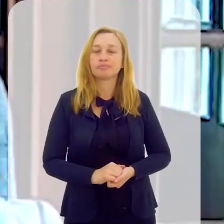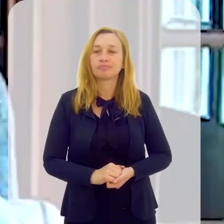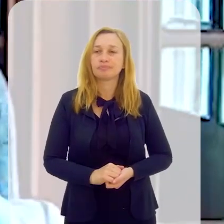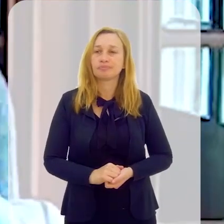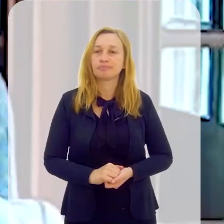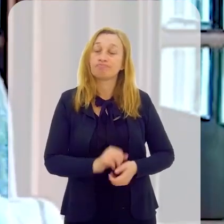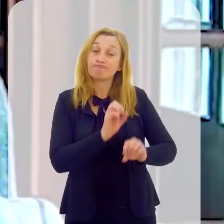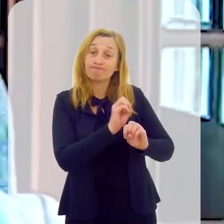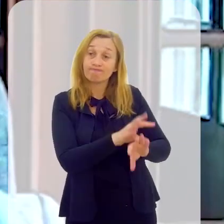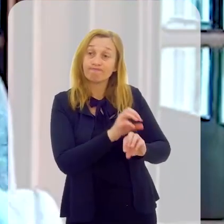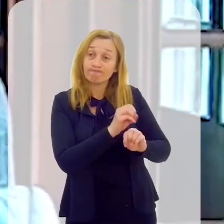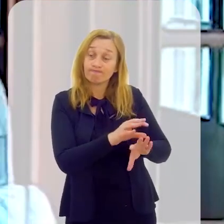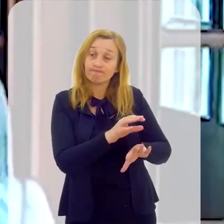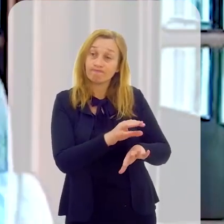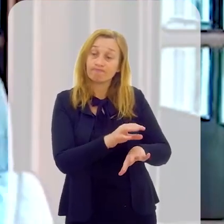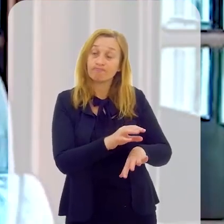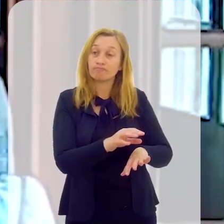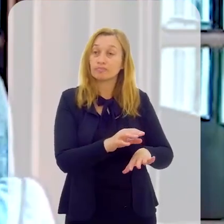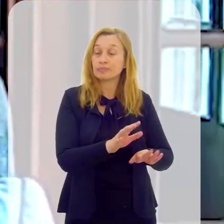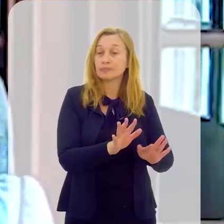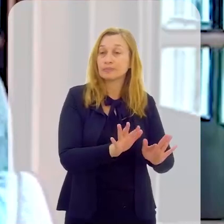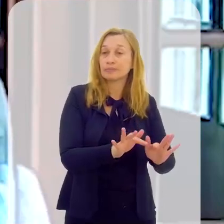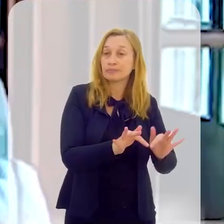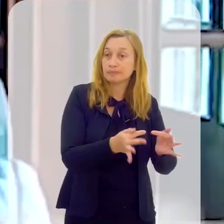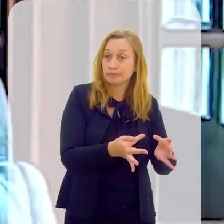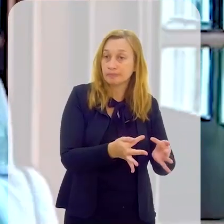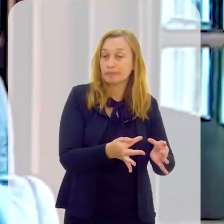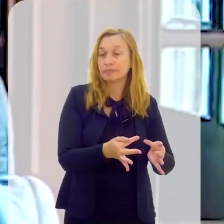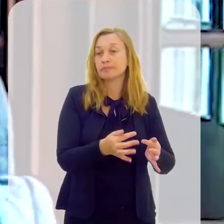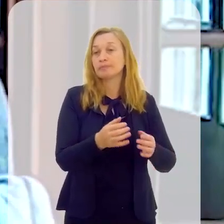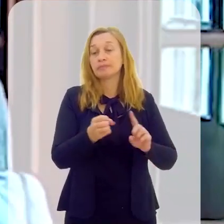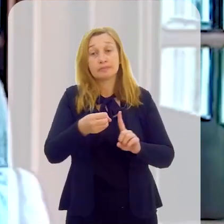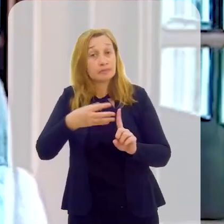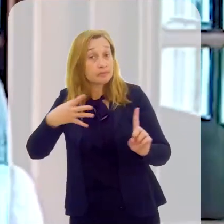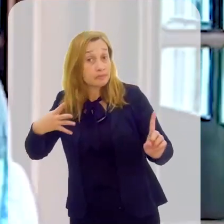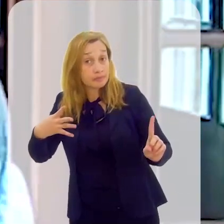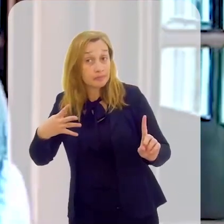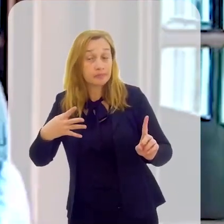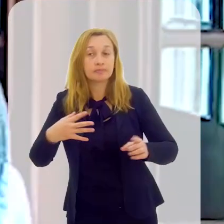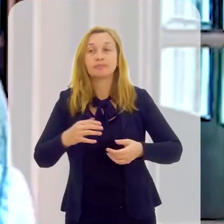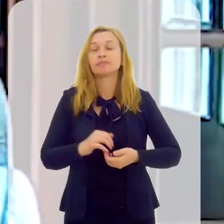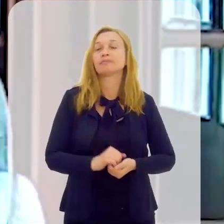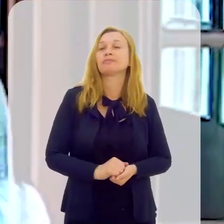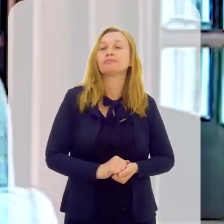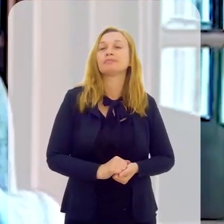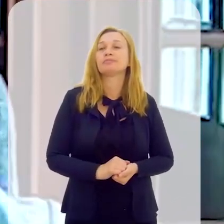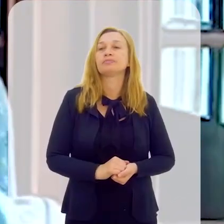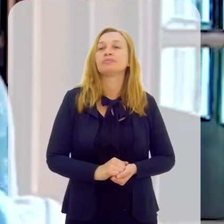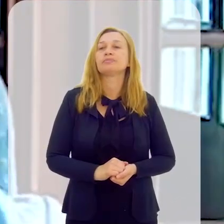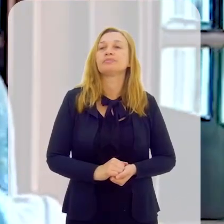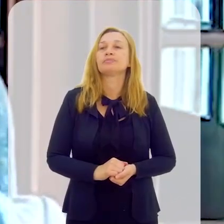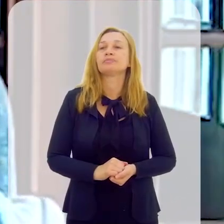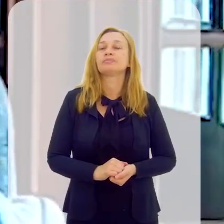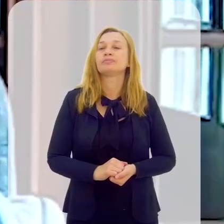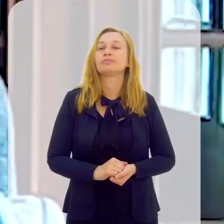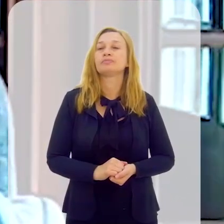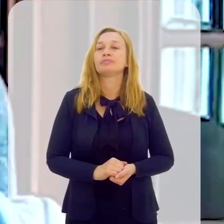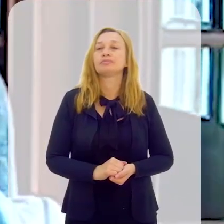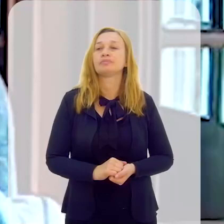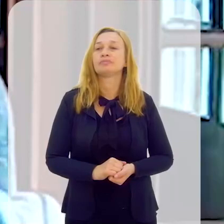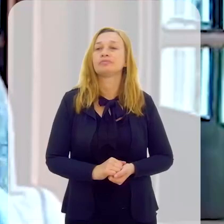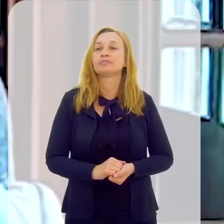para o mercado, seja a educação regular, seja a questão da extensão, que eu falei no